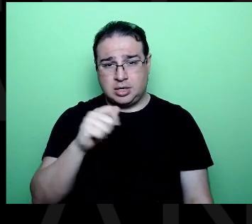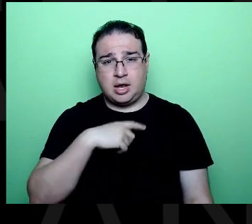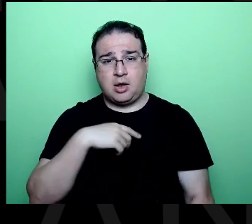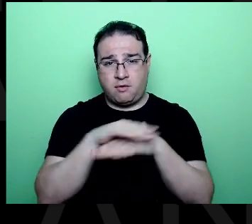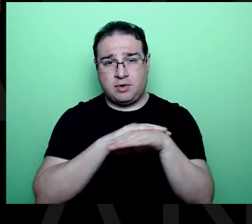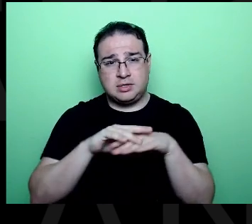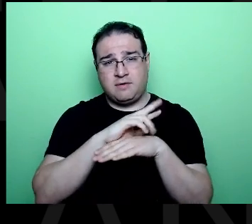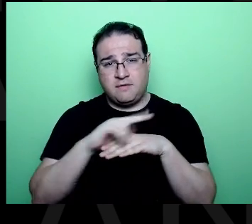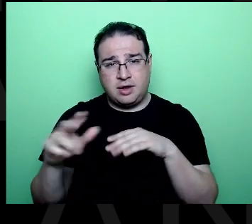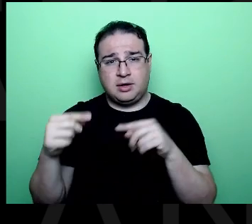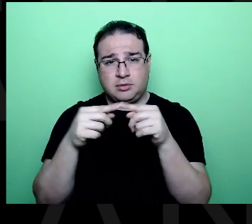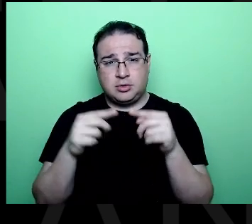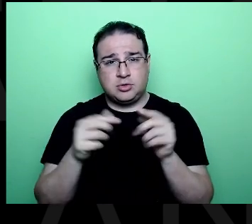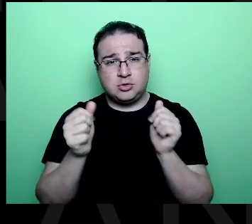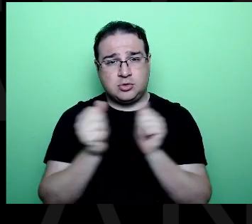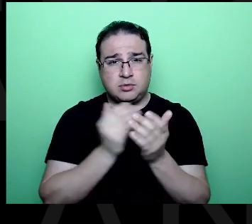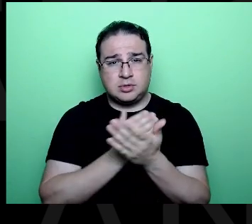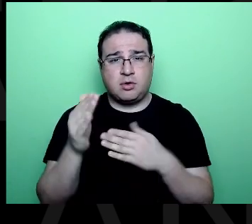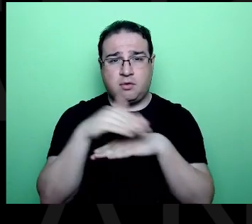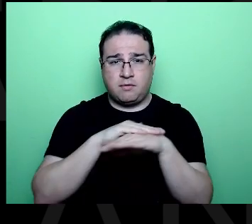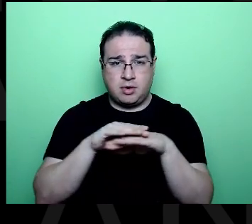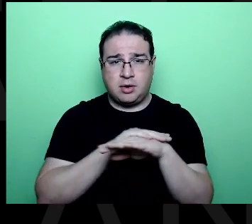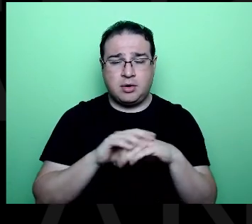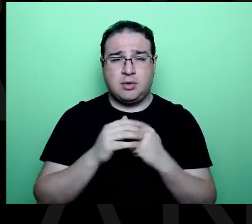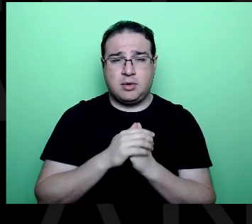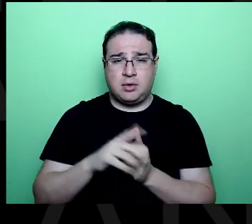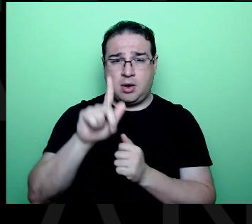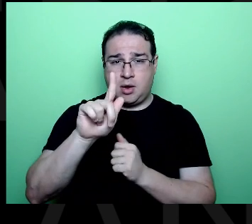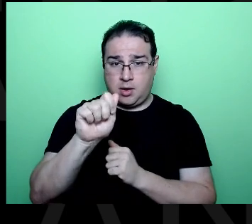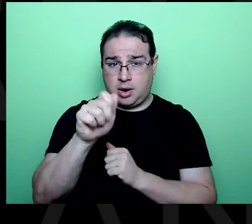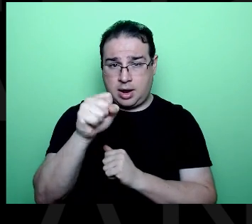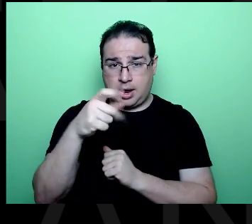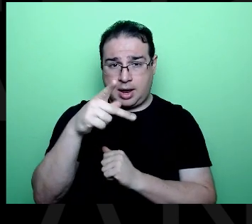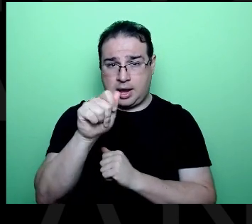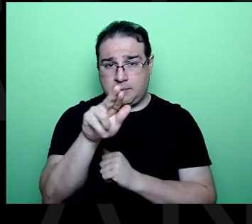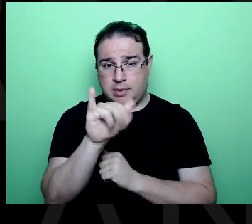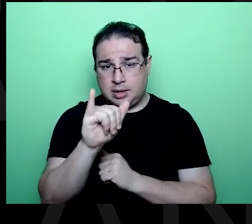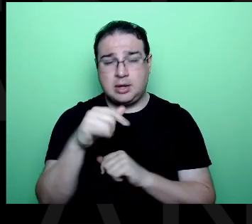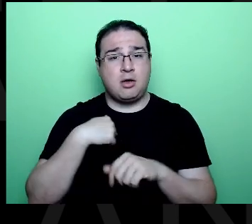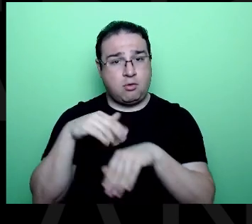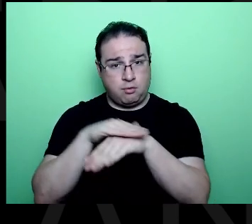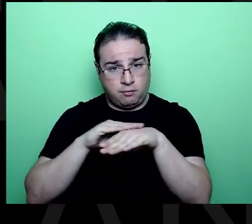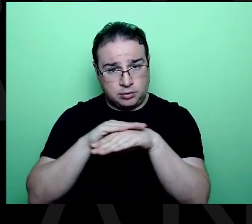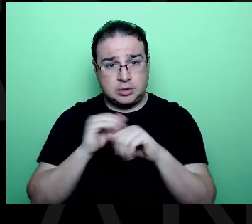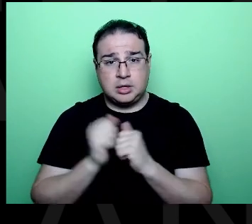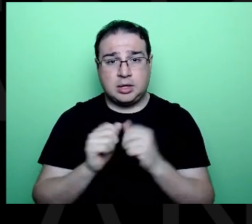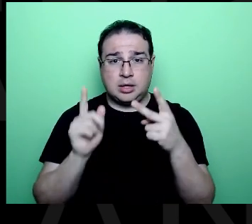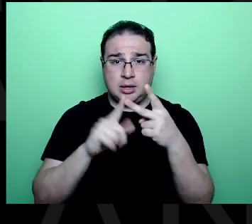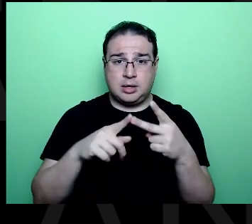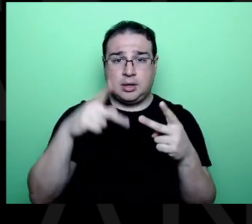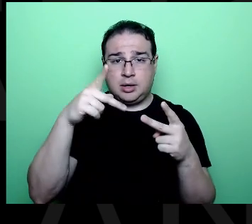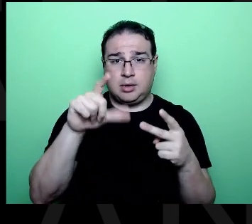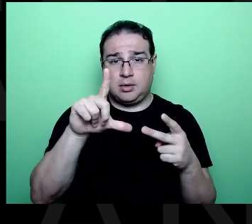eu fui conversar com vários biógrafos quando eu comecei. Eu fui conversar com o Hélio Gaspar, eu fui conversar com o